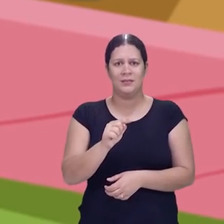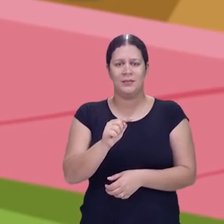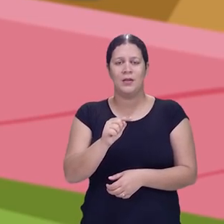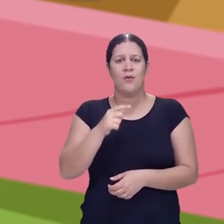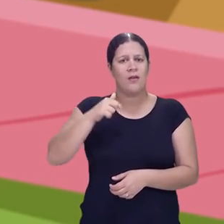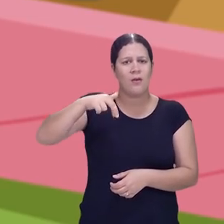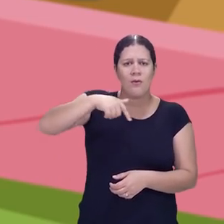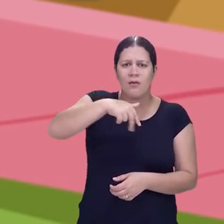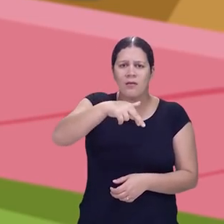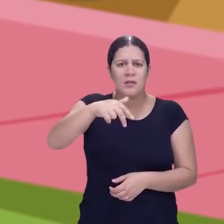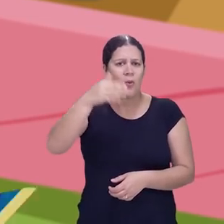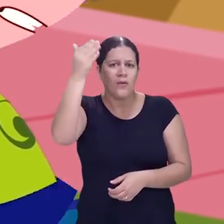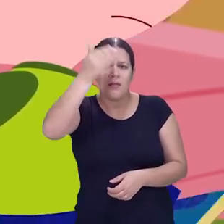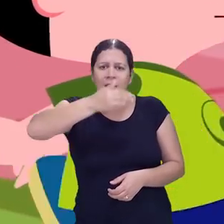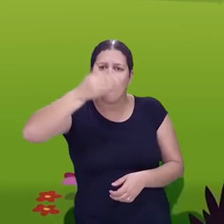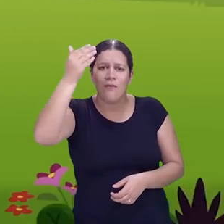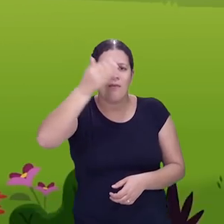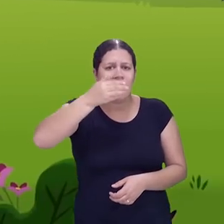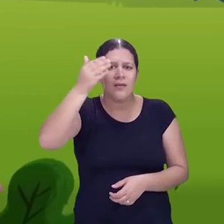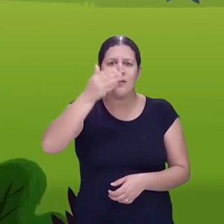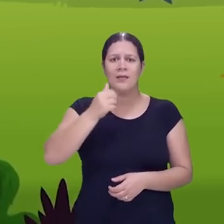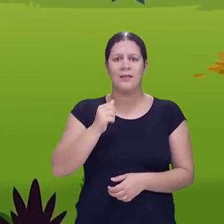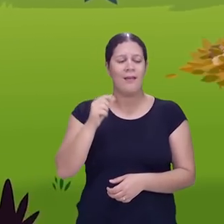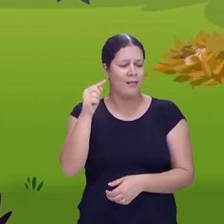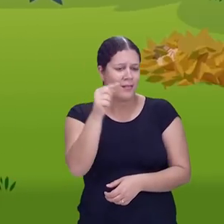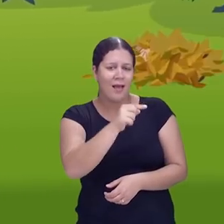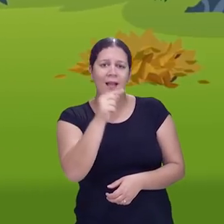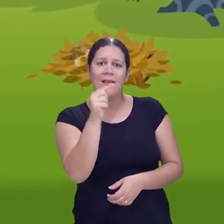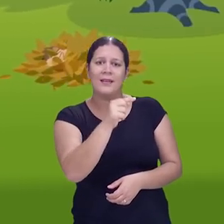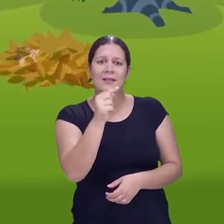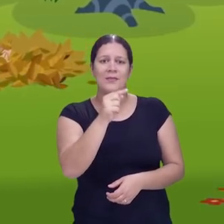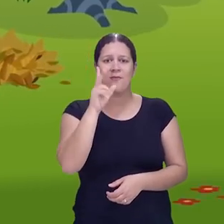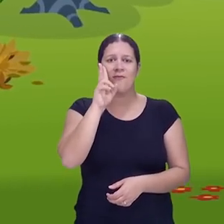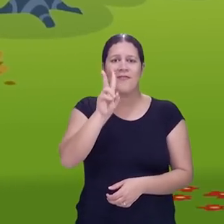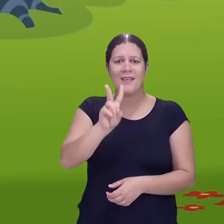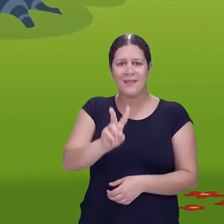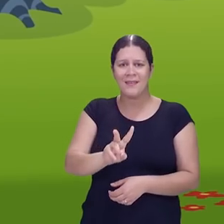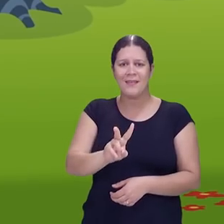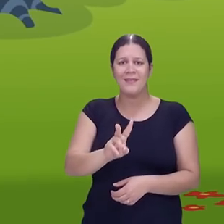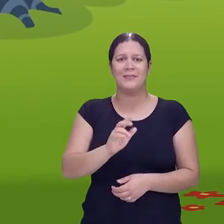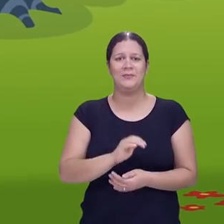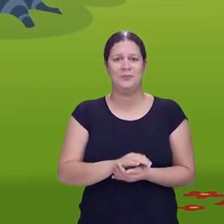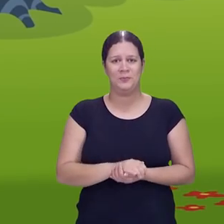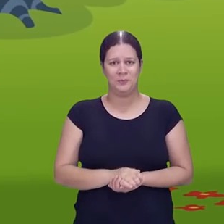mas eu passei ali e não vi ele. Ele tá ali.